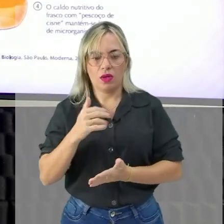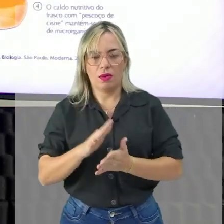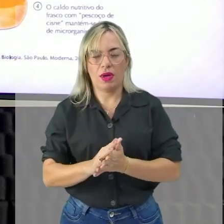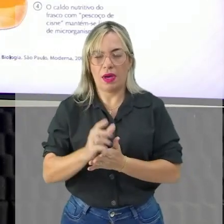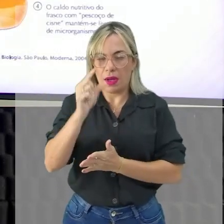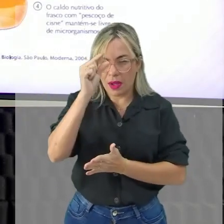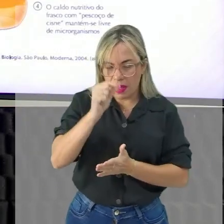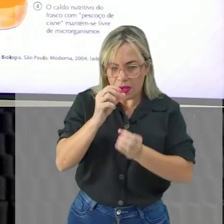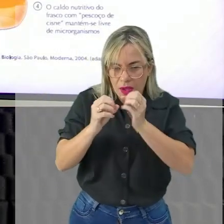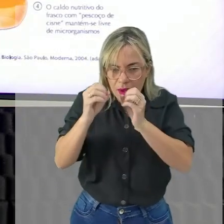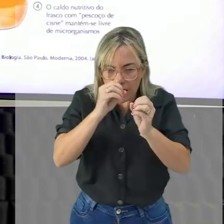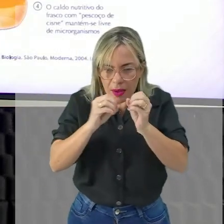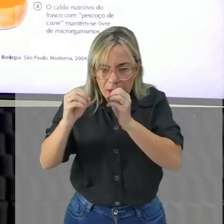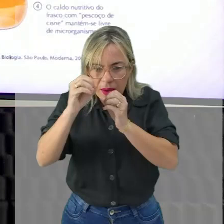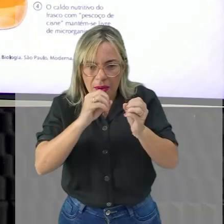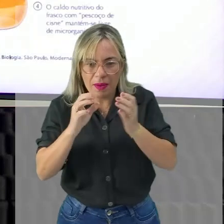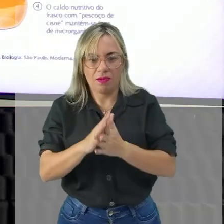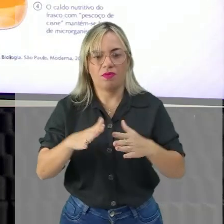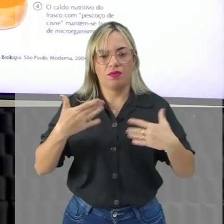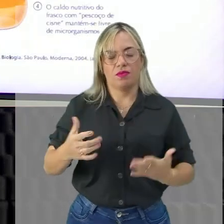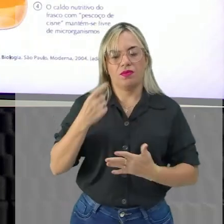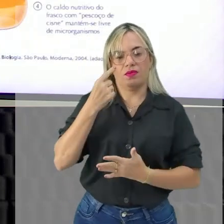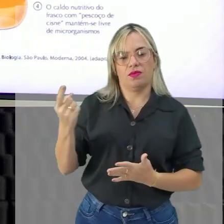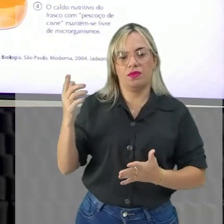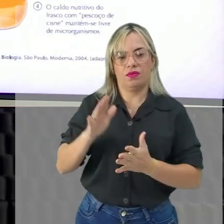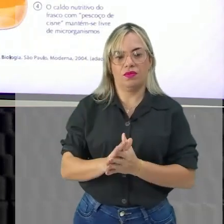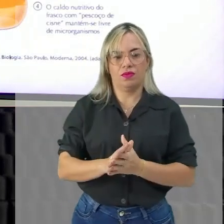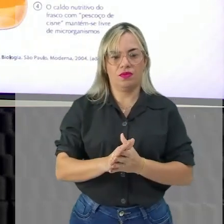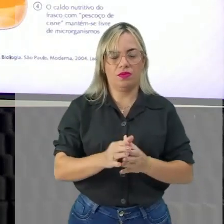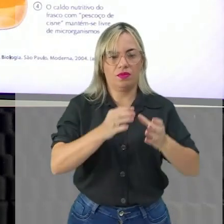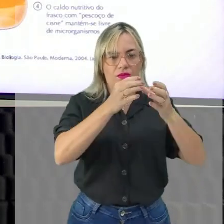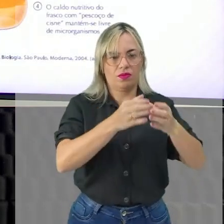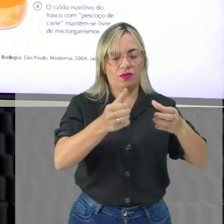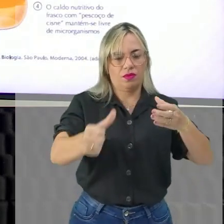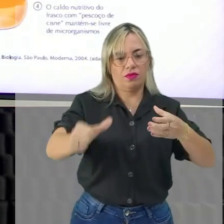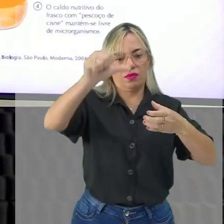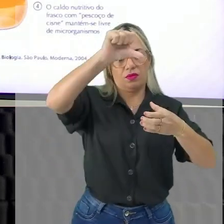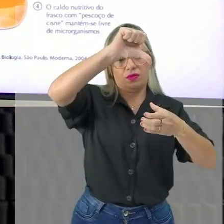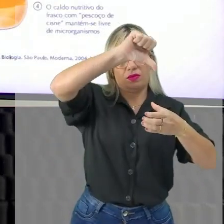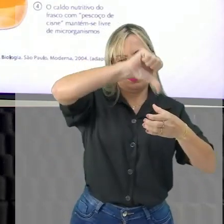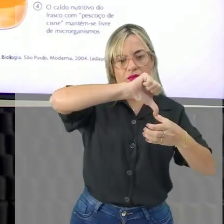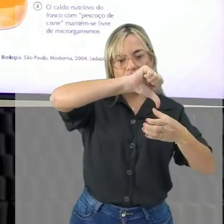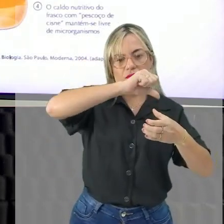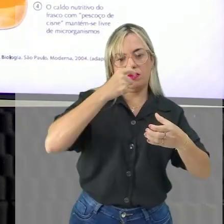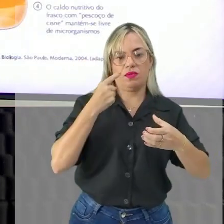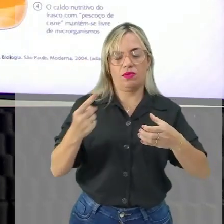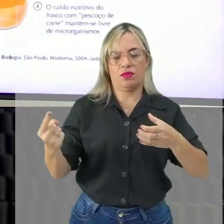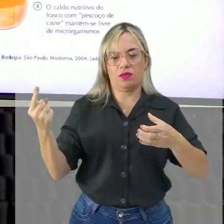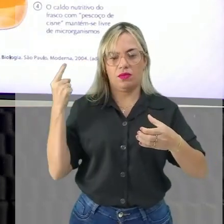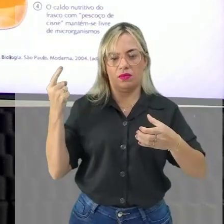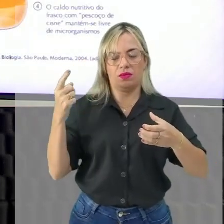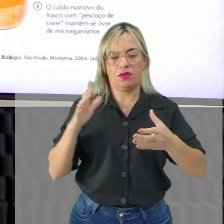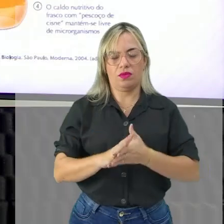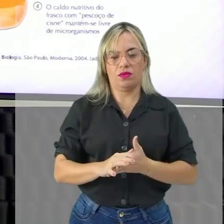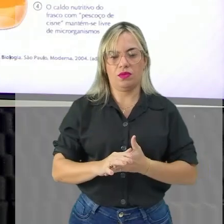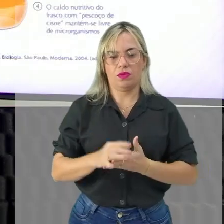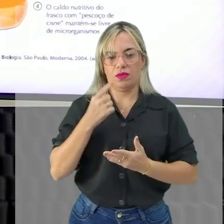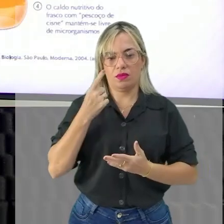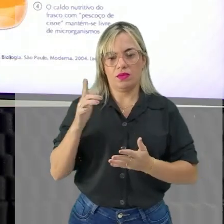né? E aí ele despejou aqui o caldo nesse vidro, né? Nesse frasco de